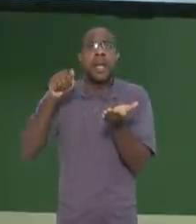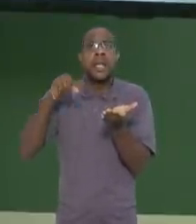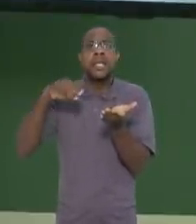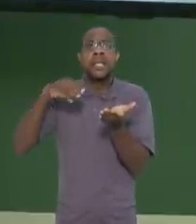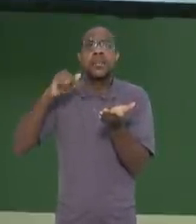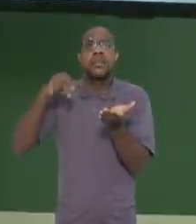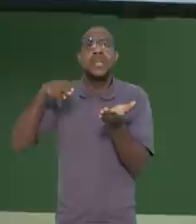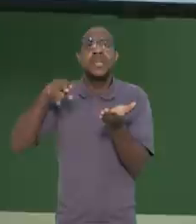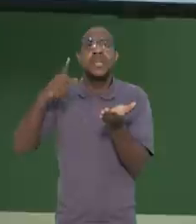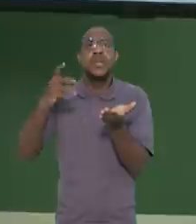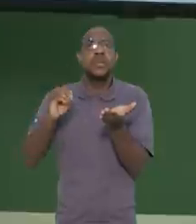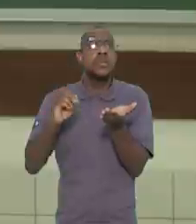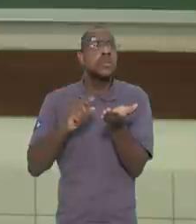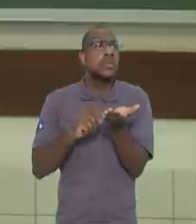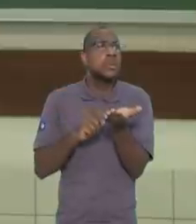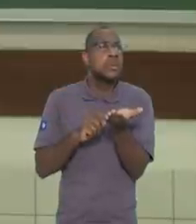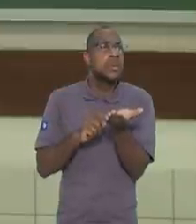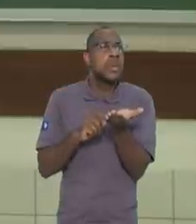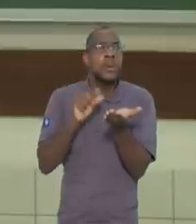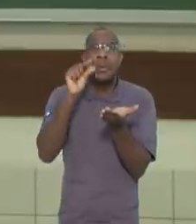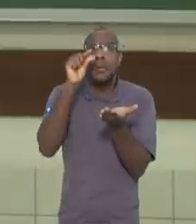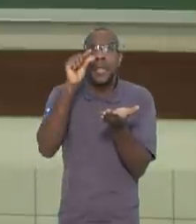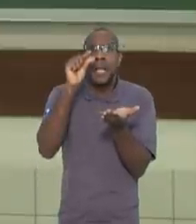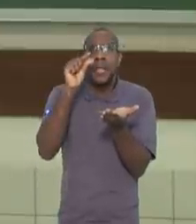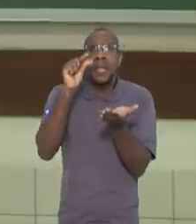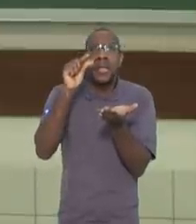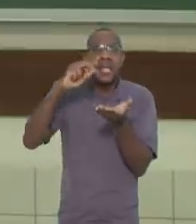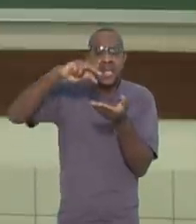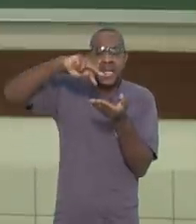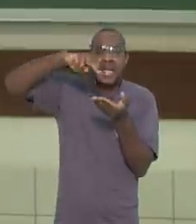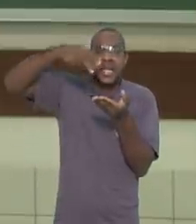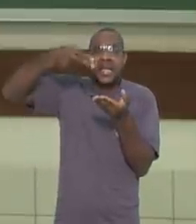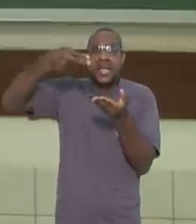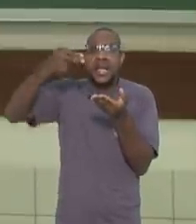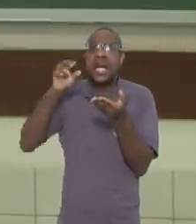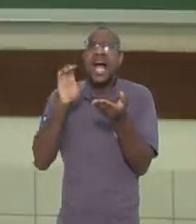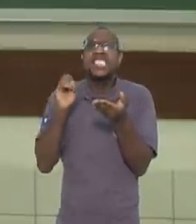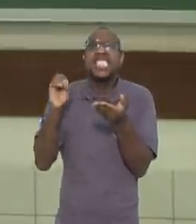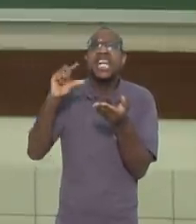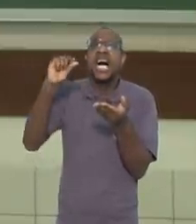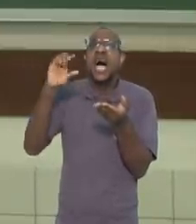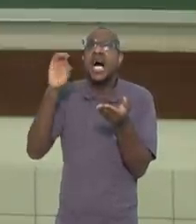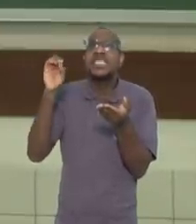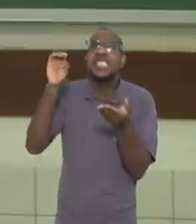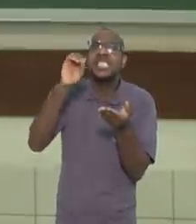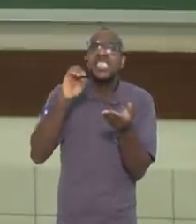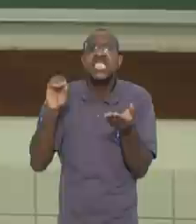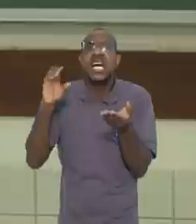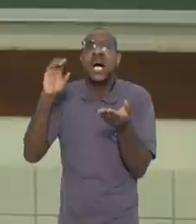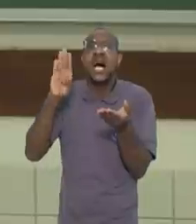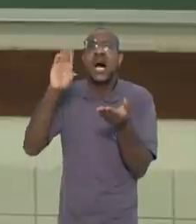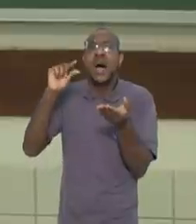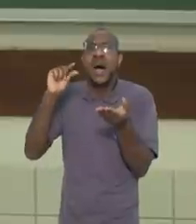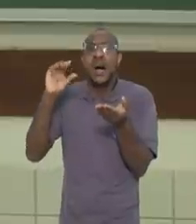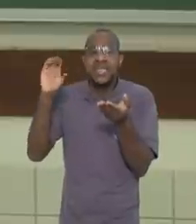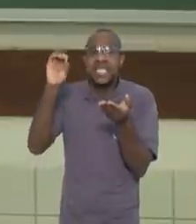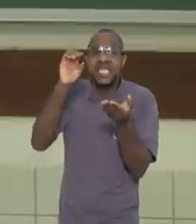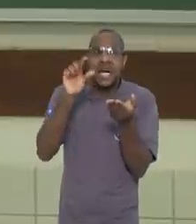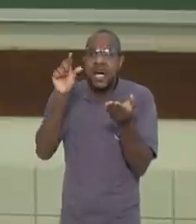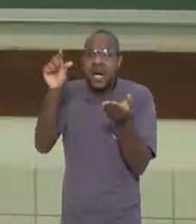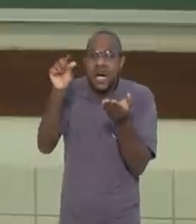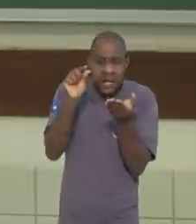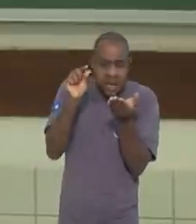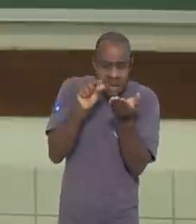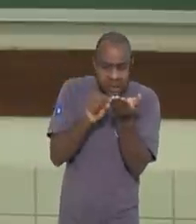disso. Plasmídio é um pedaço de DNA das bactérias, mas não é aquele DNA que fica lá o principal, é um